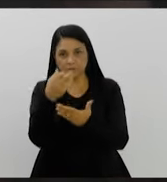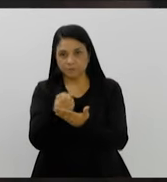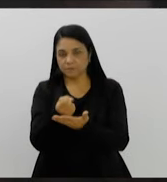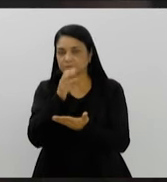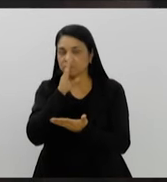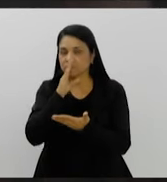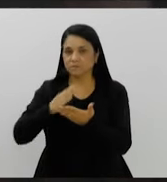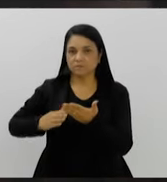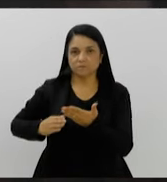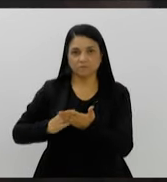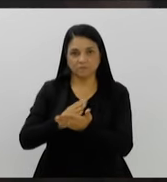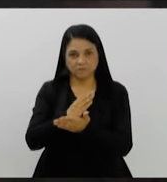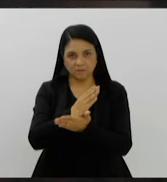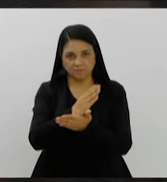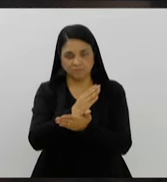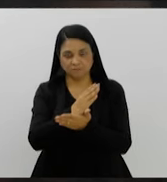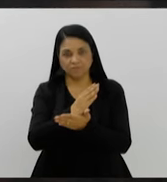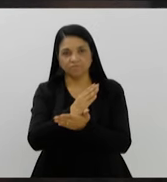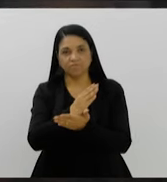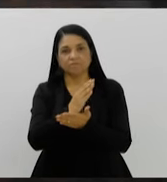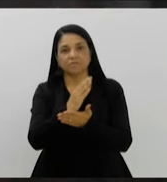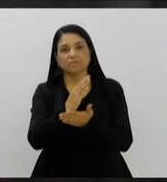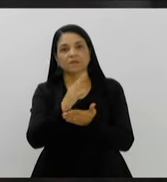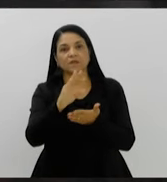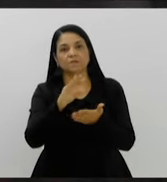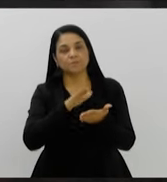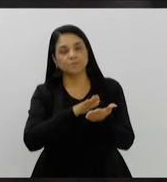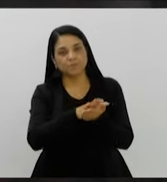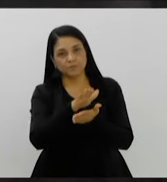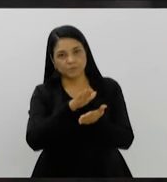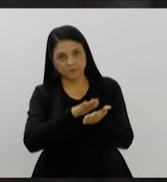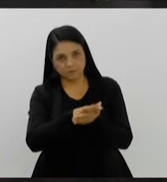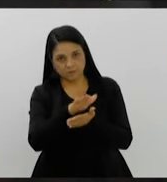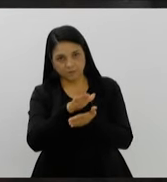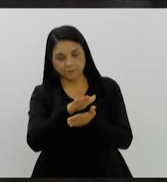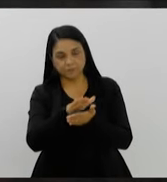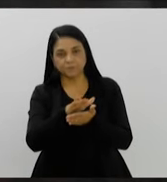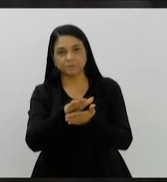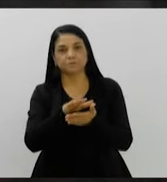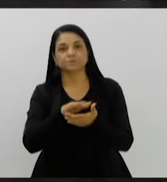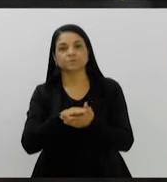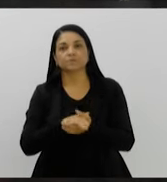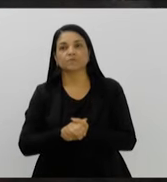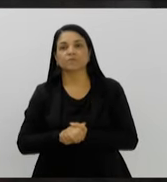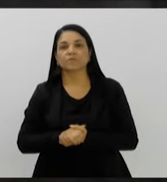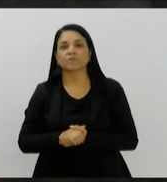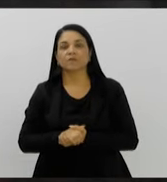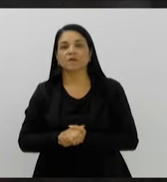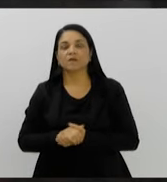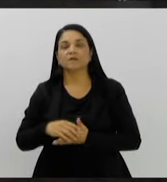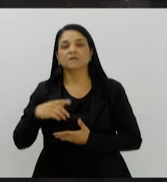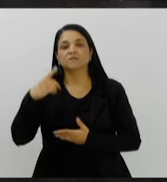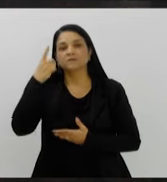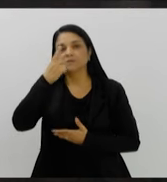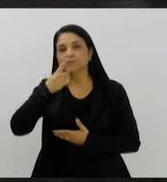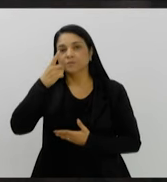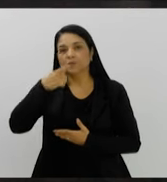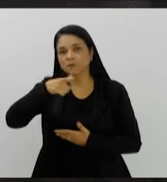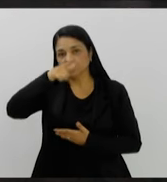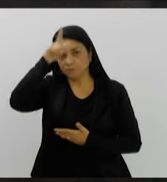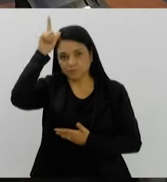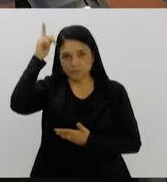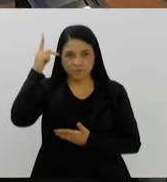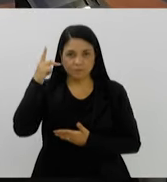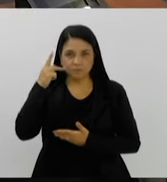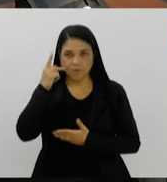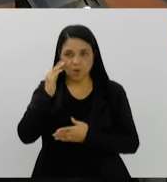que aprova permaneça Como estão aprovado vai a publicação deputado Luís Paulo meu voto